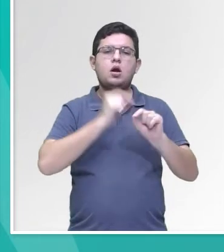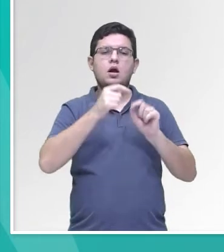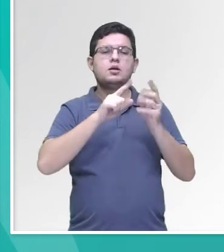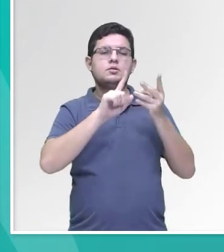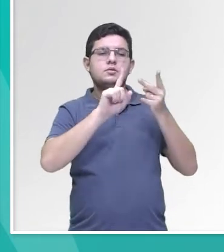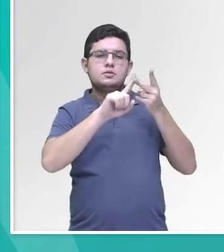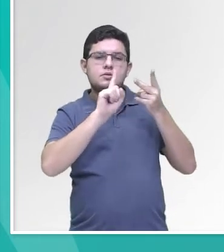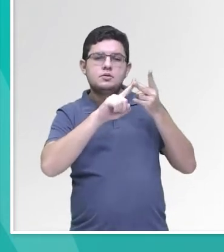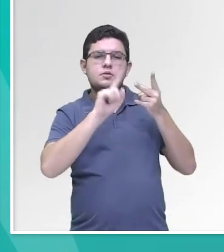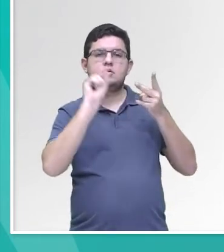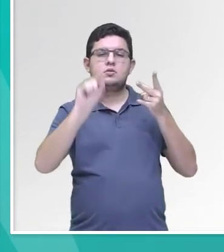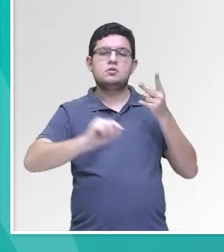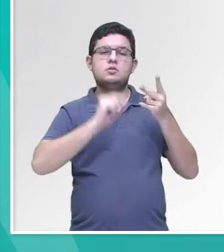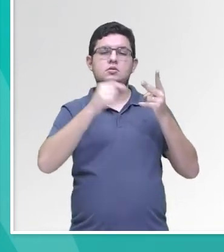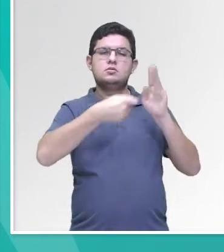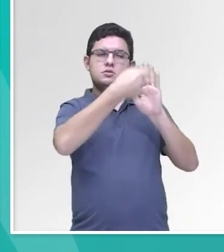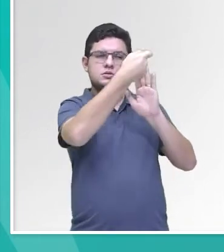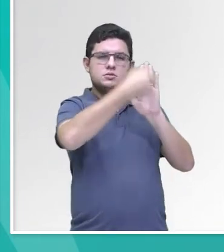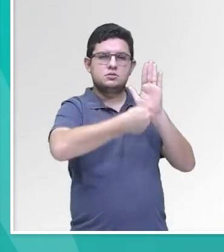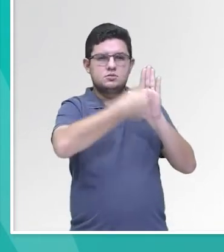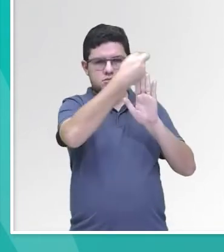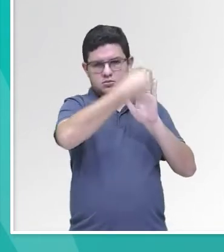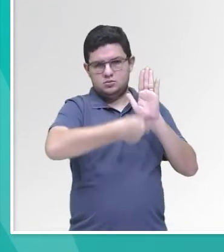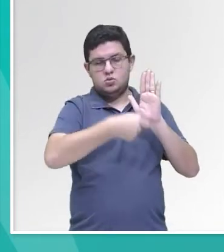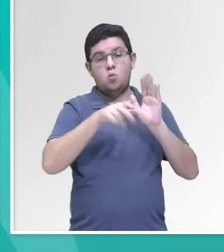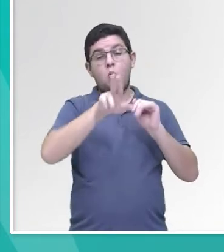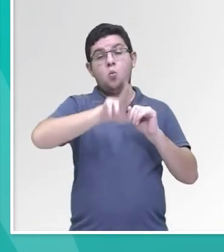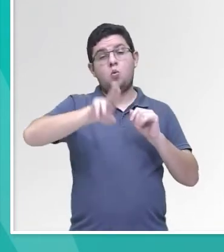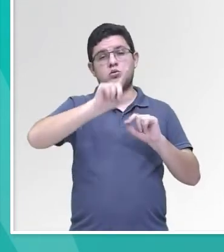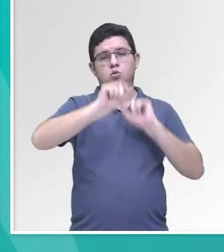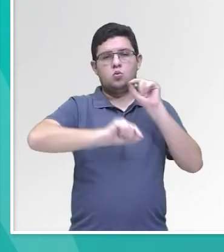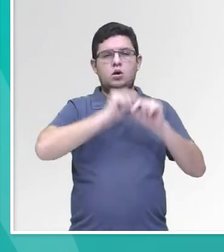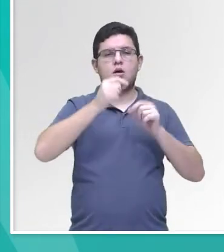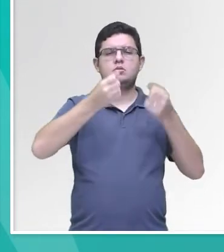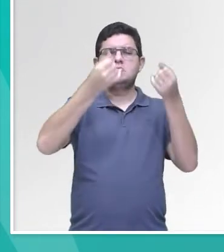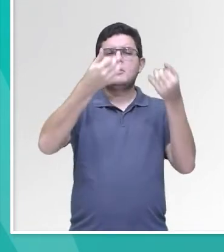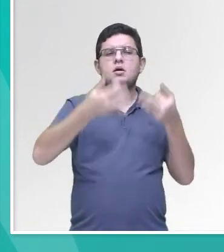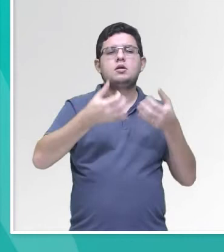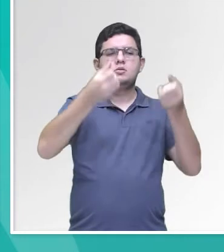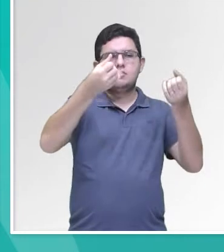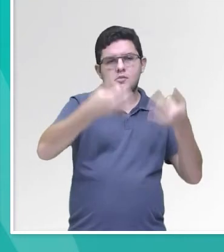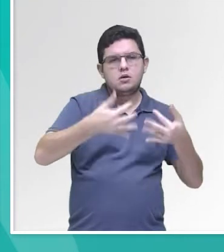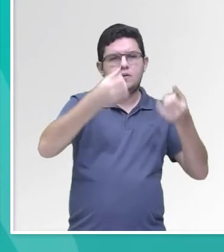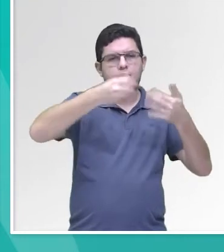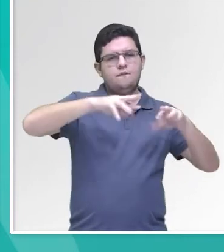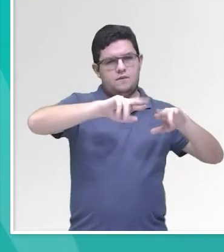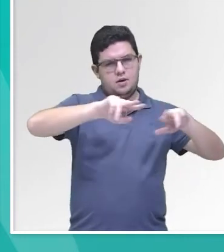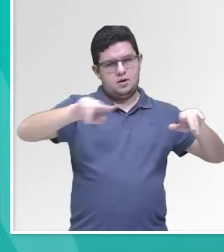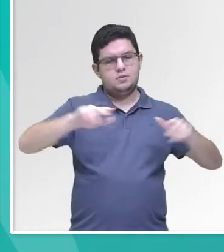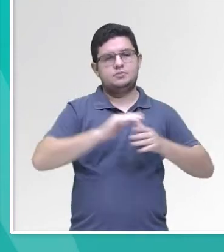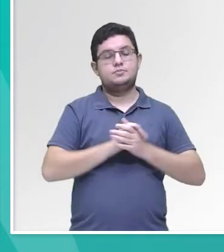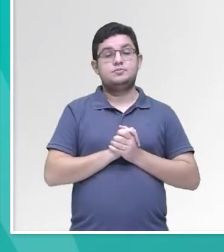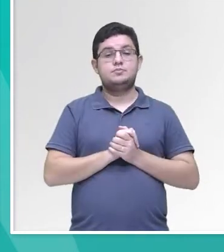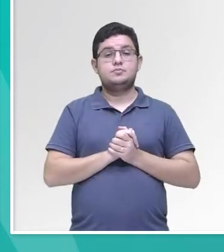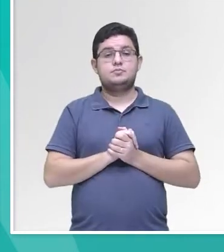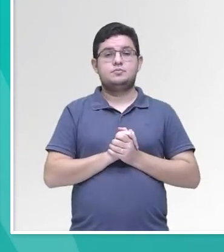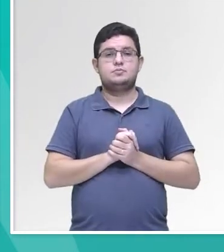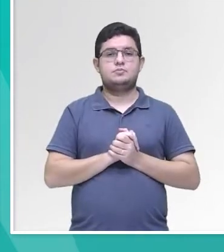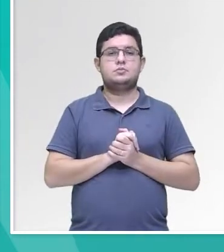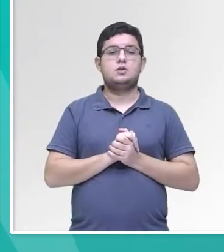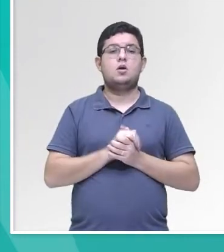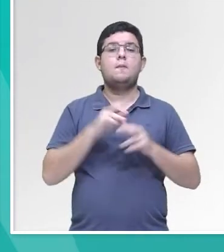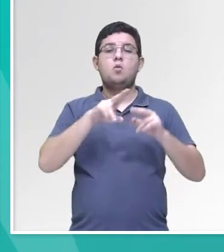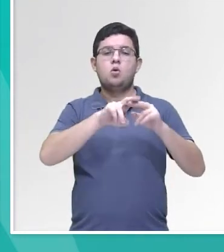dissertativo, porque se utiliza de explicações para justificá-la. Daí dizer, então, que é o